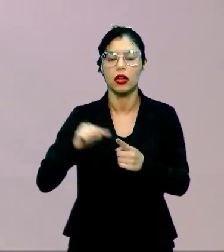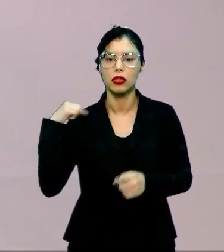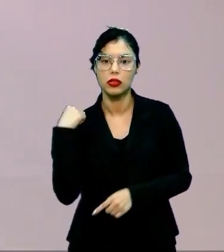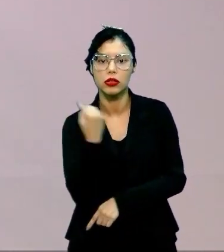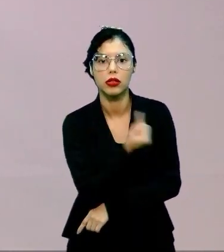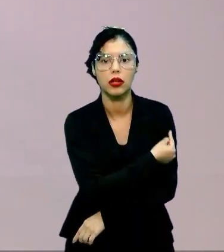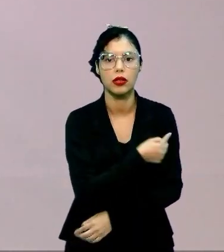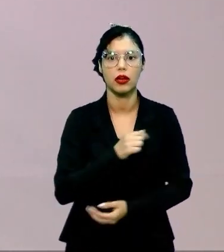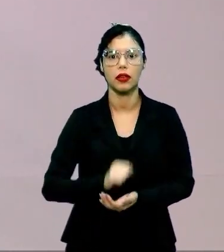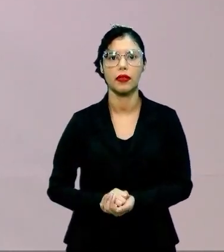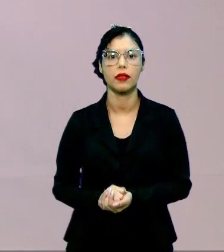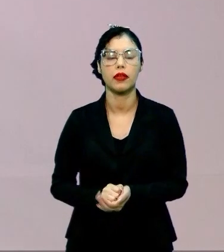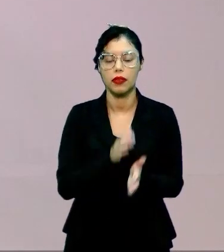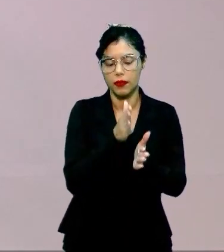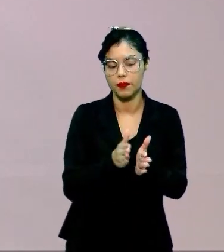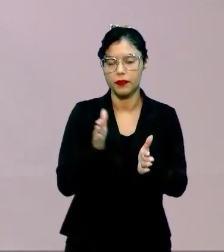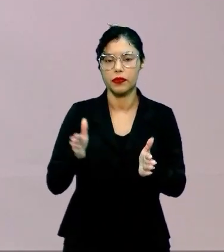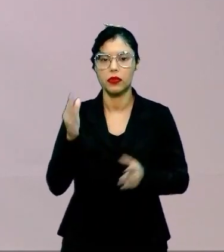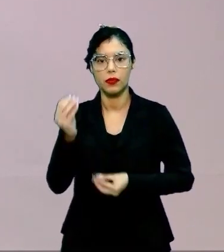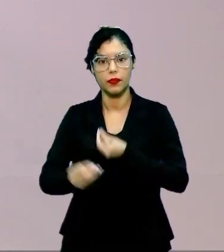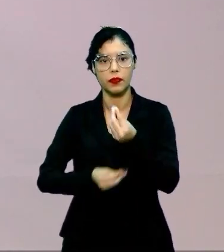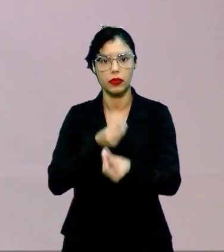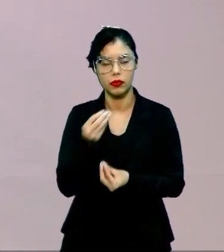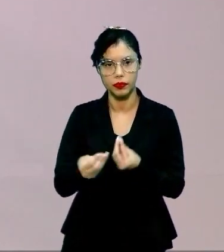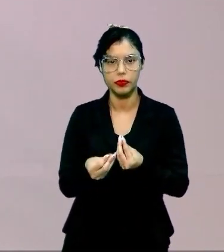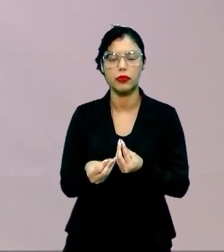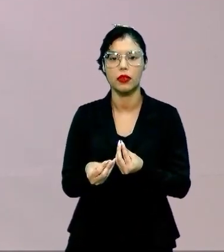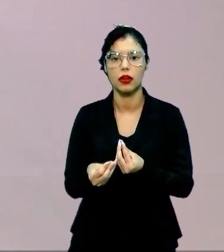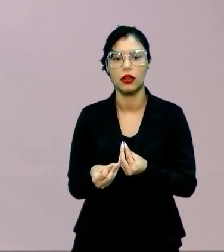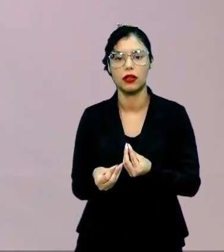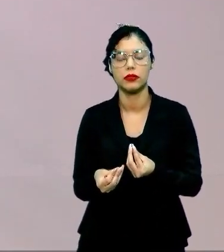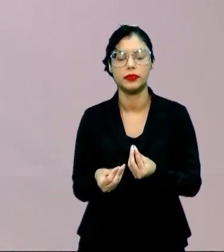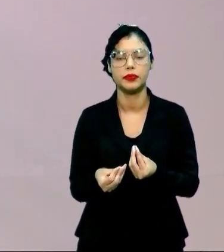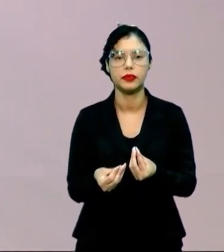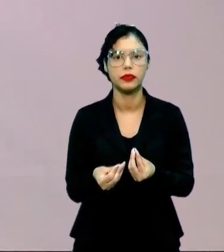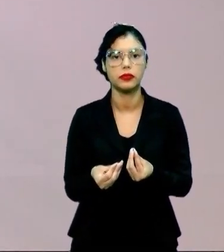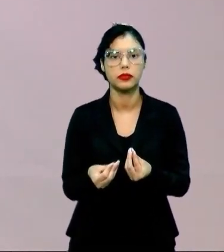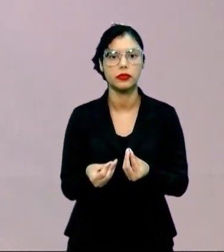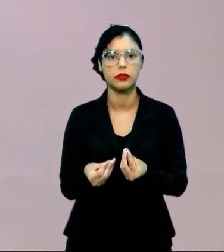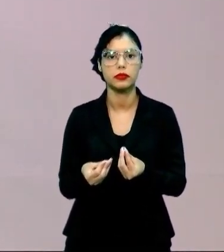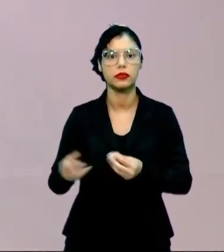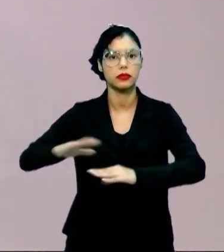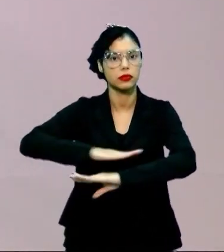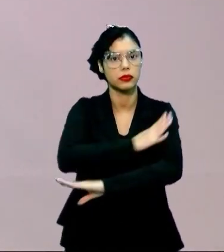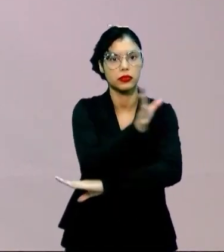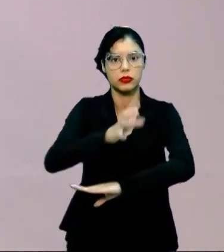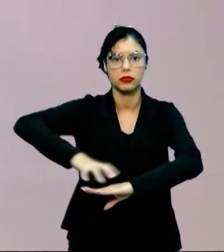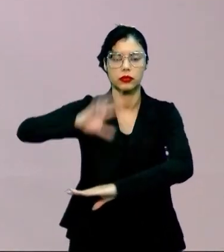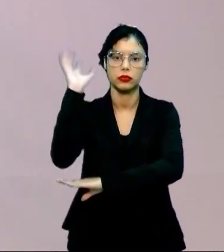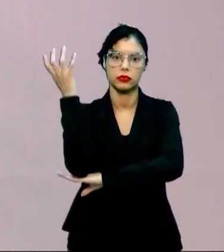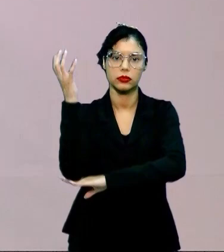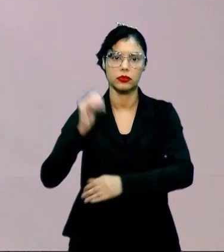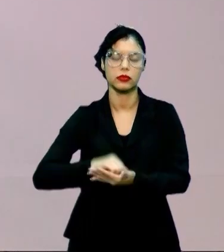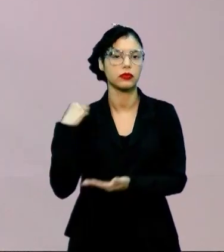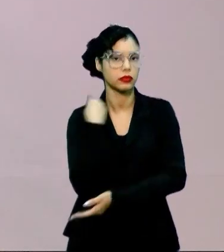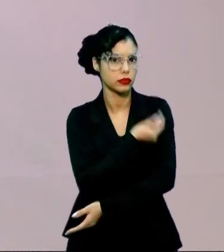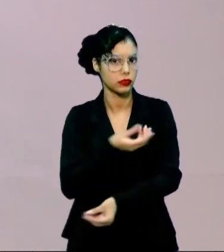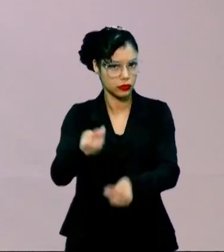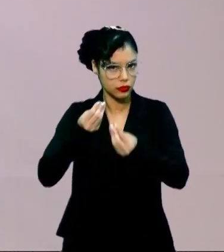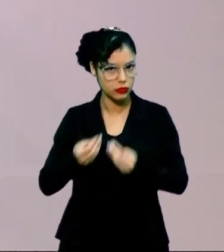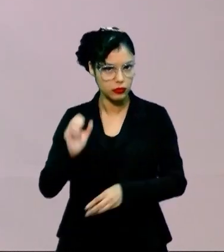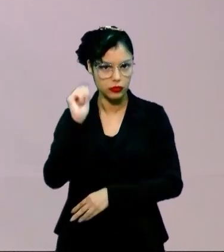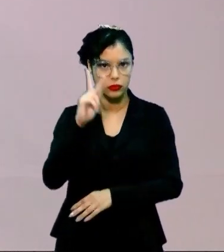estamos sequenciando conforme a nossa ecologia tá mandando para nós, tá